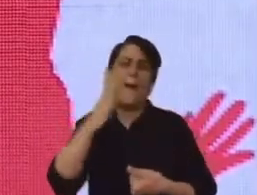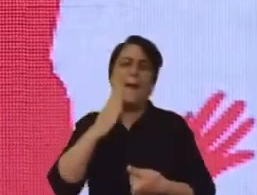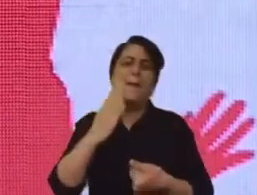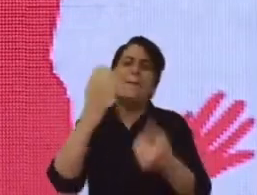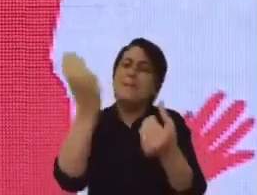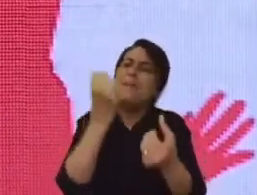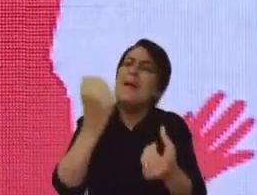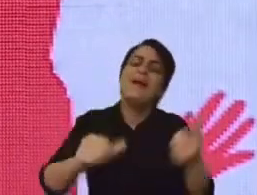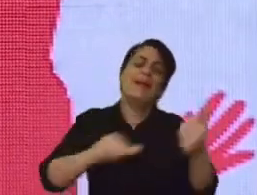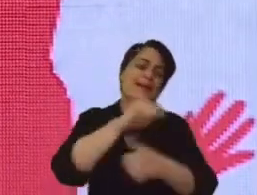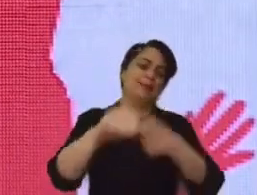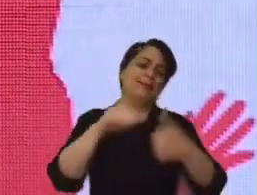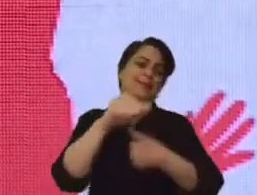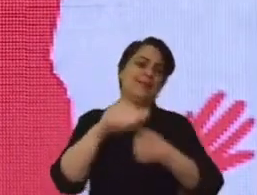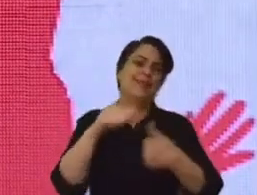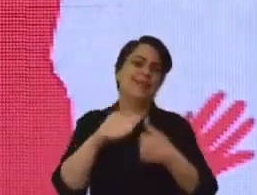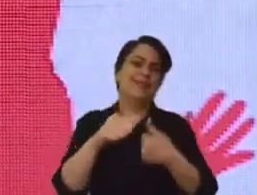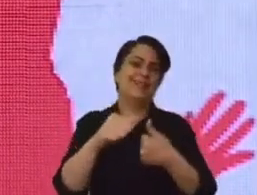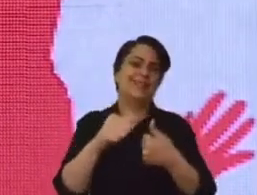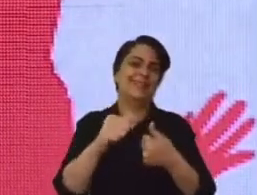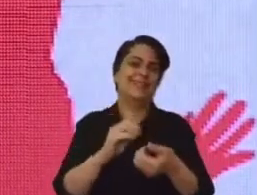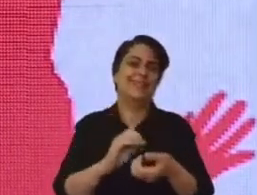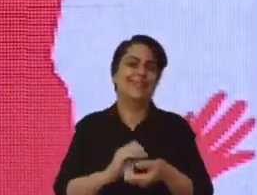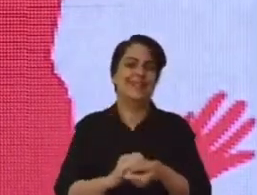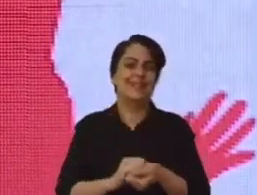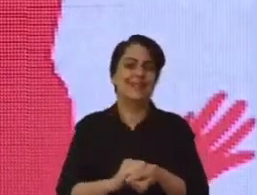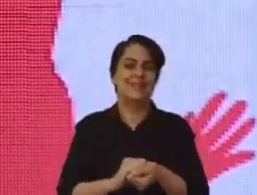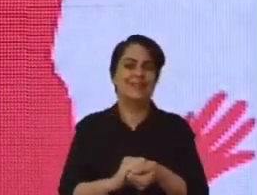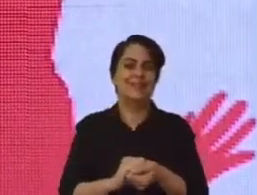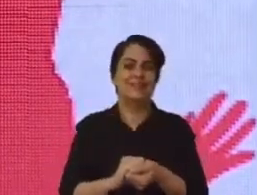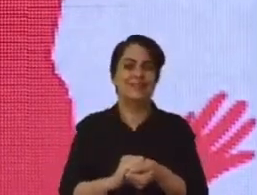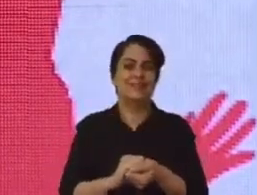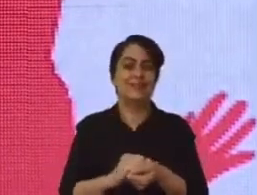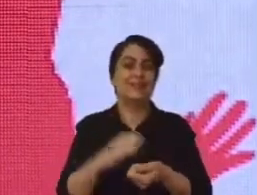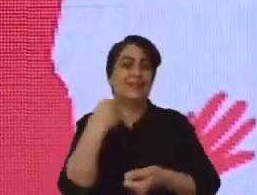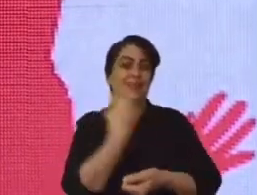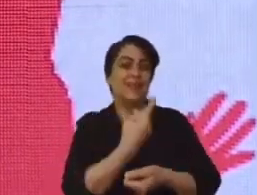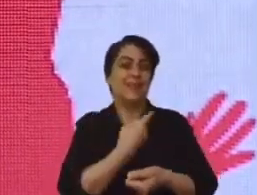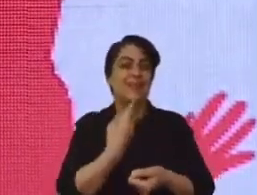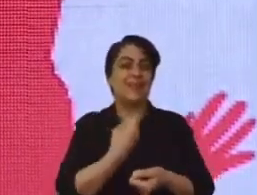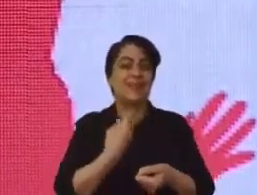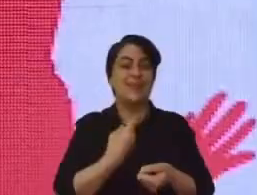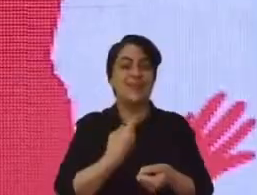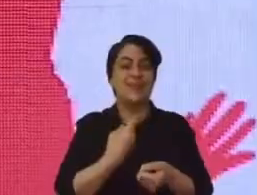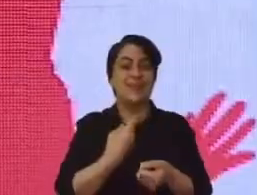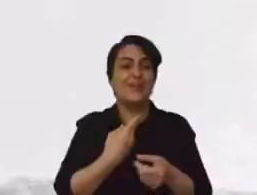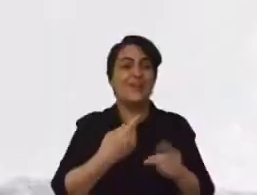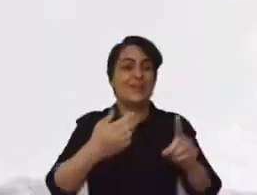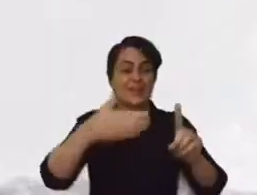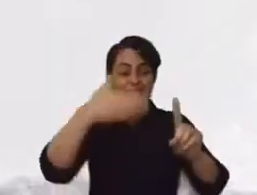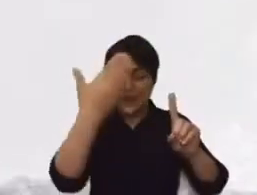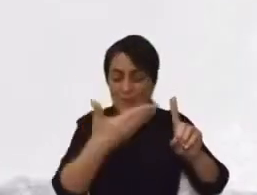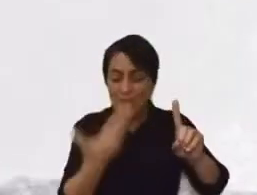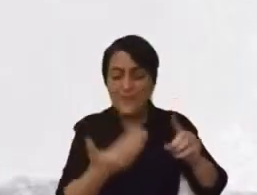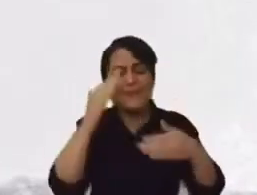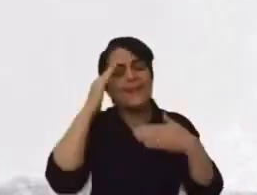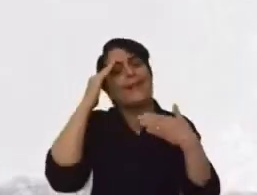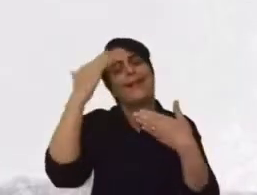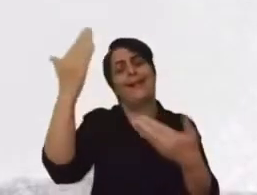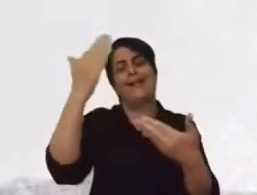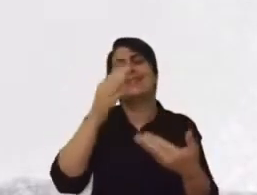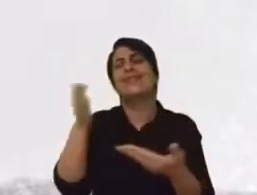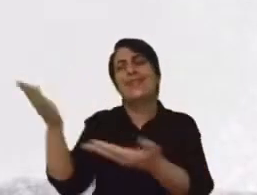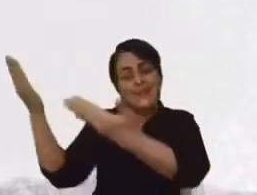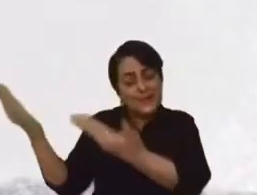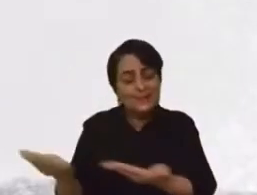estava invertido aqui. Nós queremos te homenagear, agradecer a tua vinda aqui,